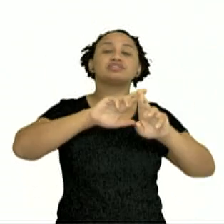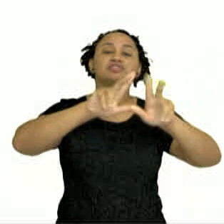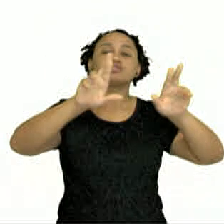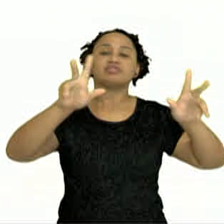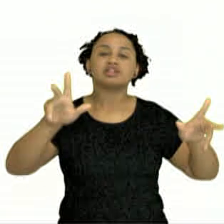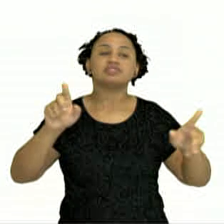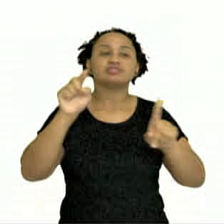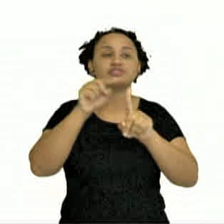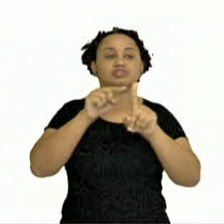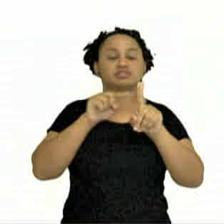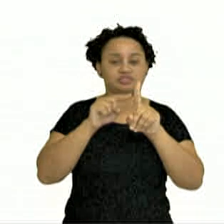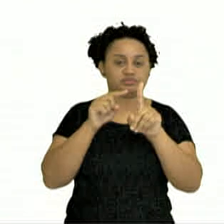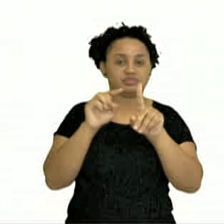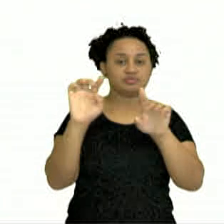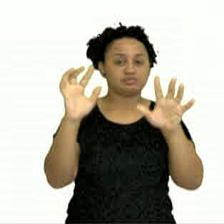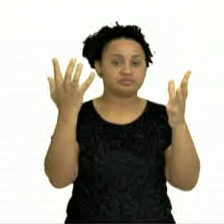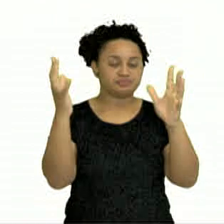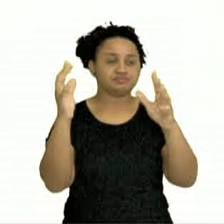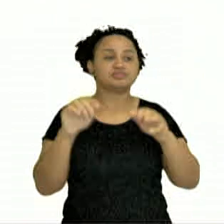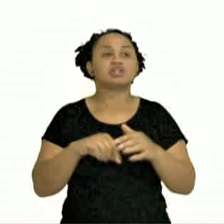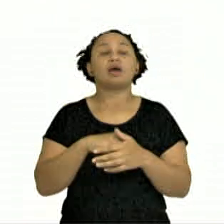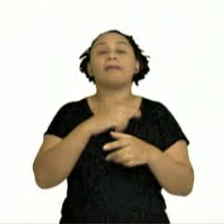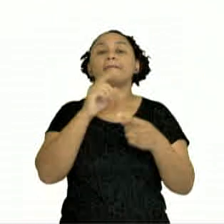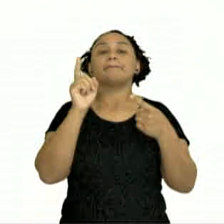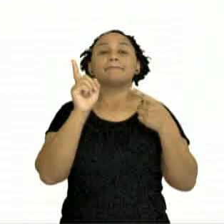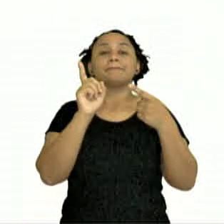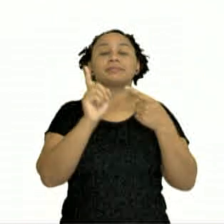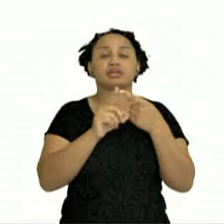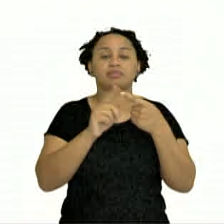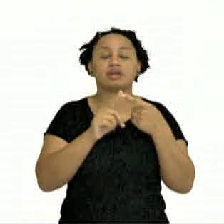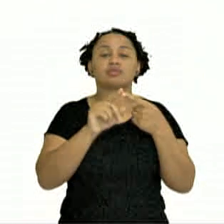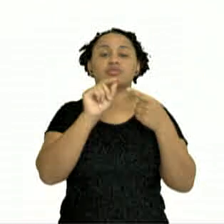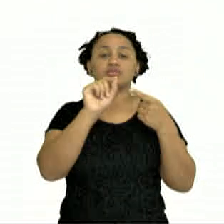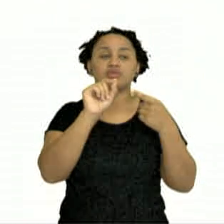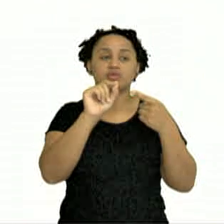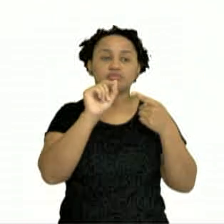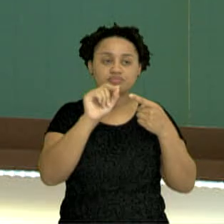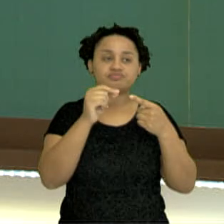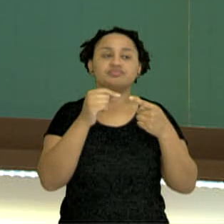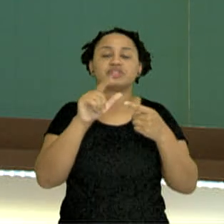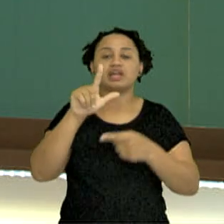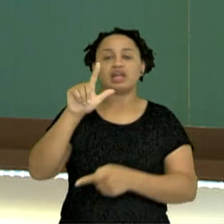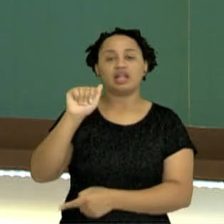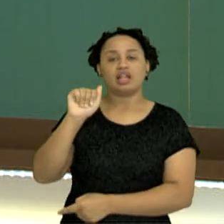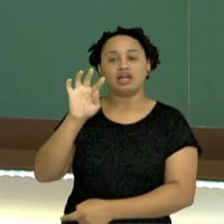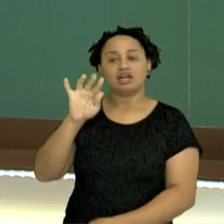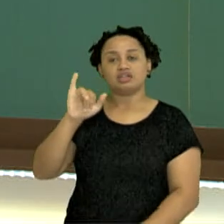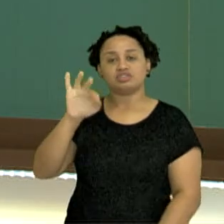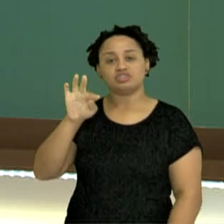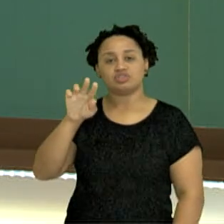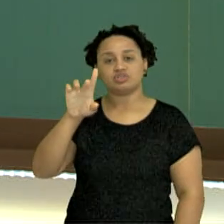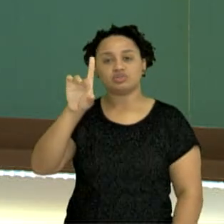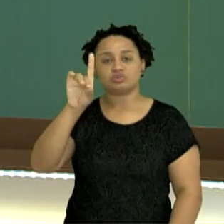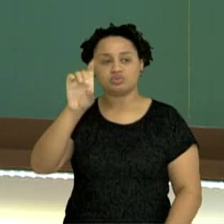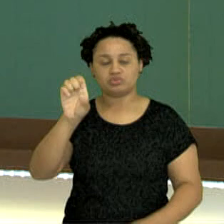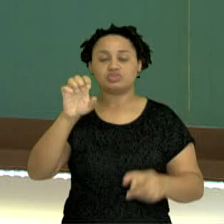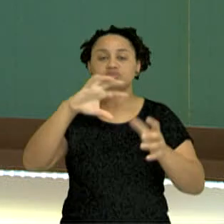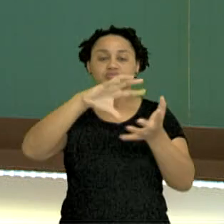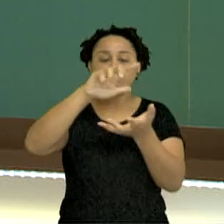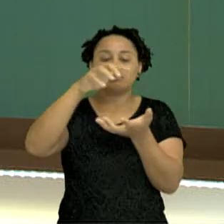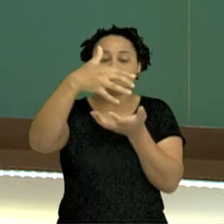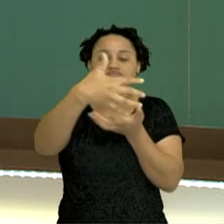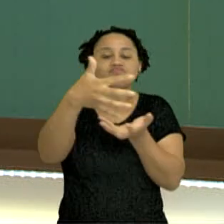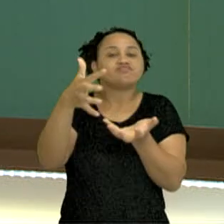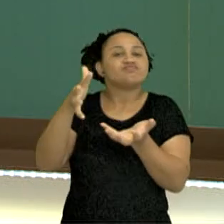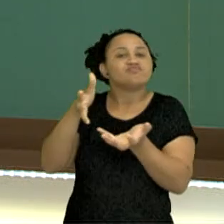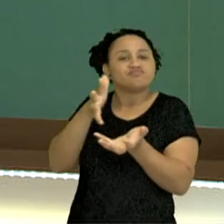tipos climáticos. E aí o primeiro é a latitude. Quando a gente fala em latitude, é importante que a gente saiba que